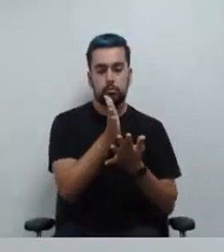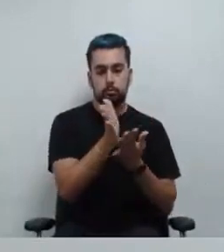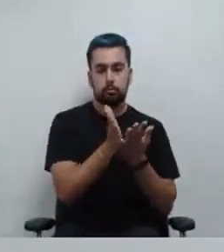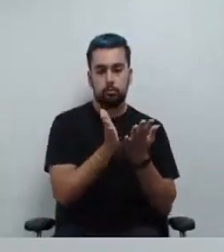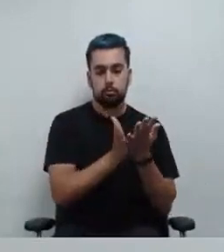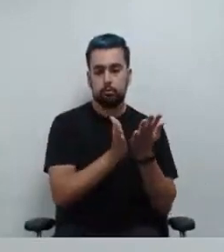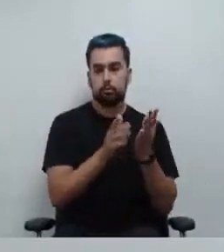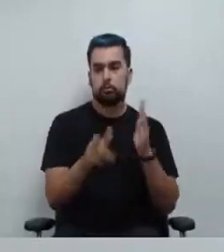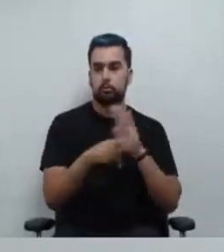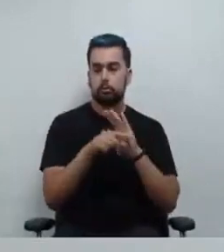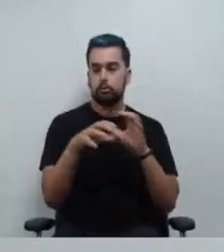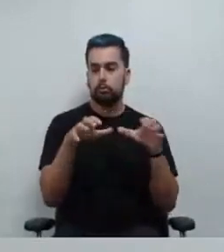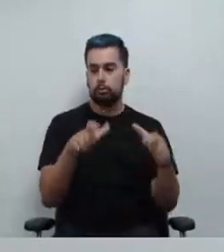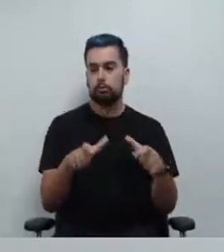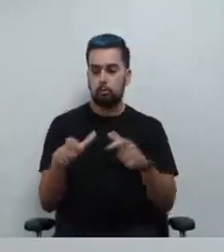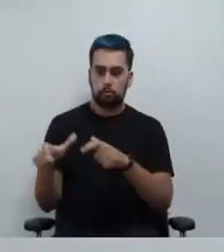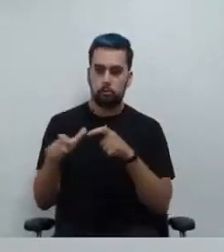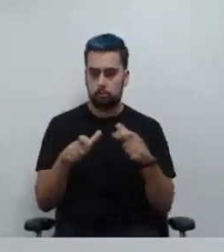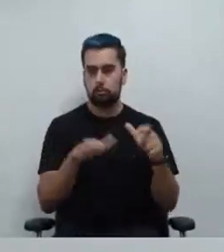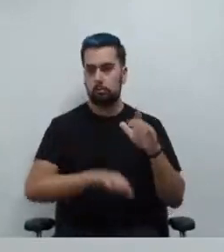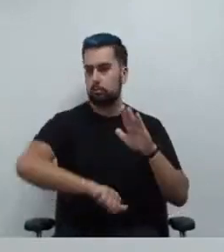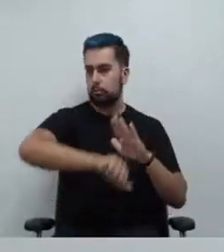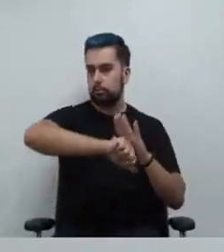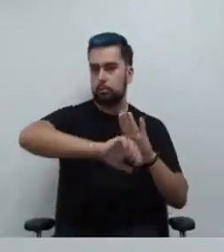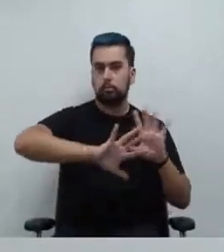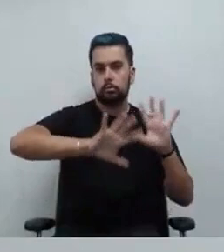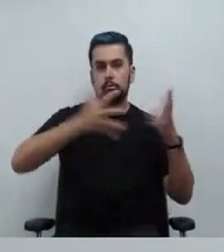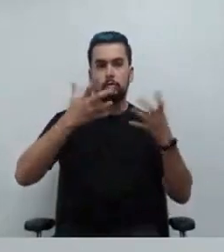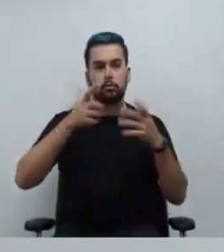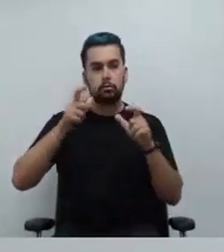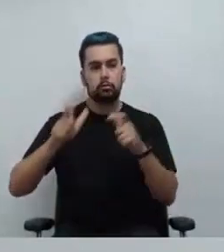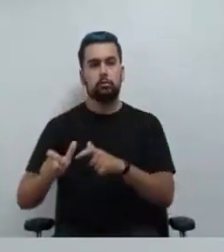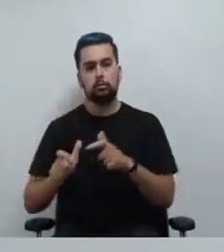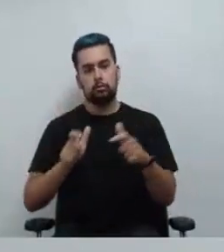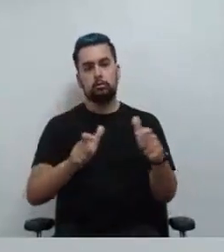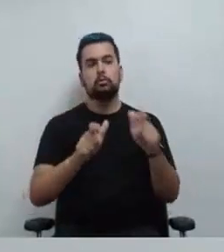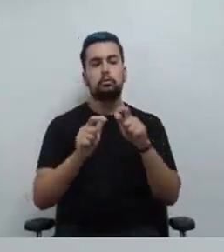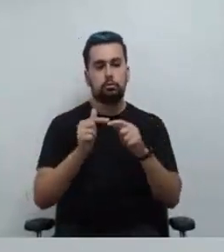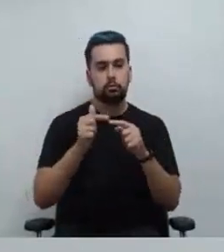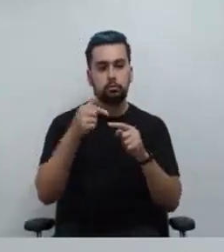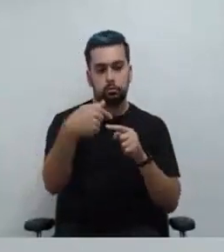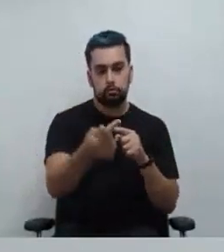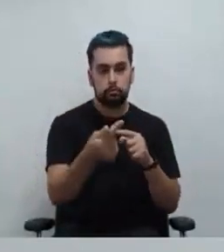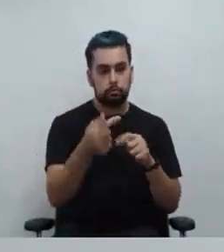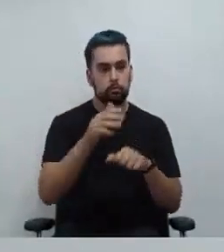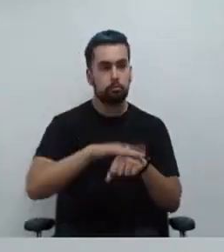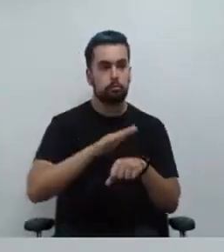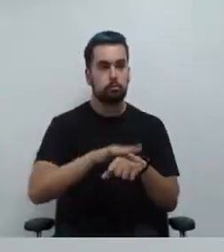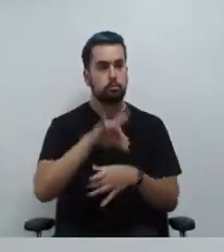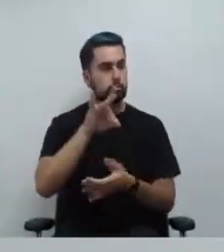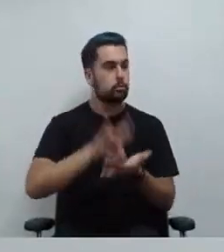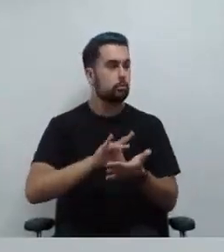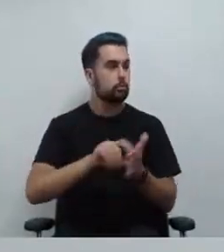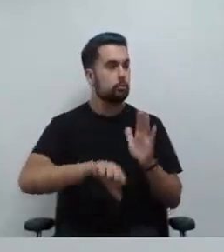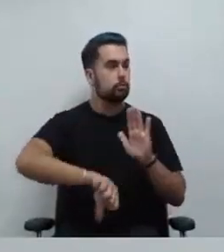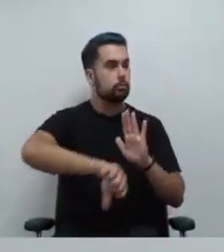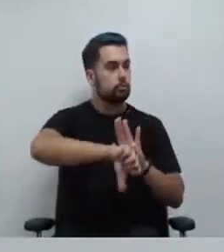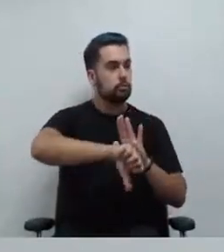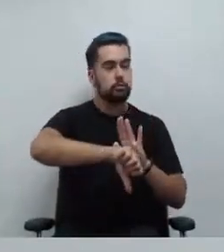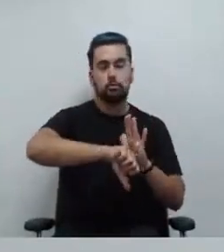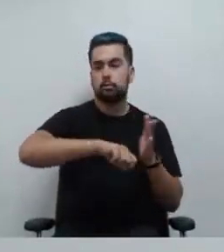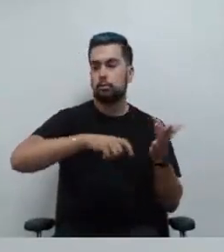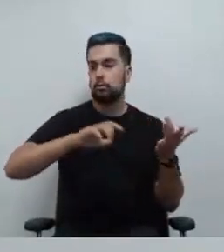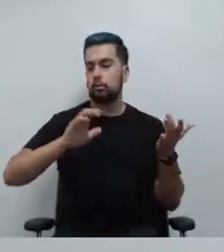auxílio nas áreas criminais, particularmente nas áreas em que eles devam, posteriormente, exercer efetivamente, né, criminal, civil,